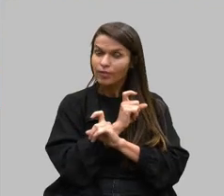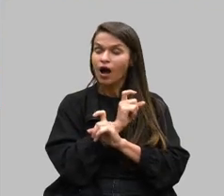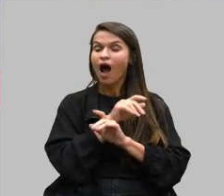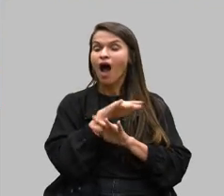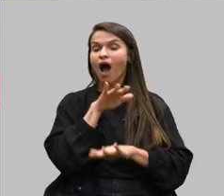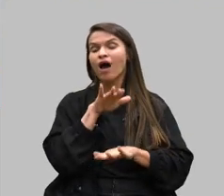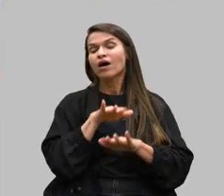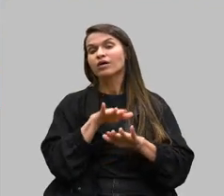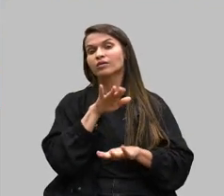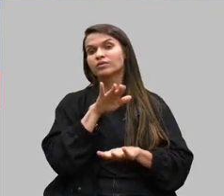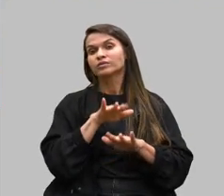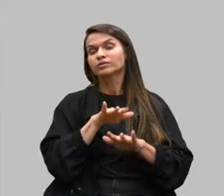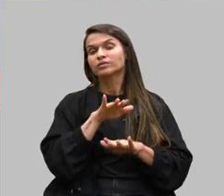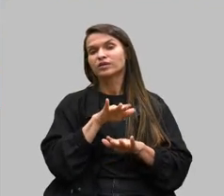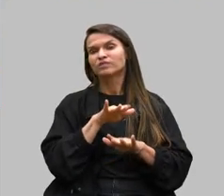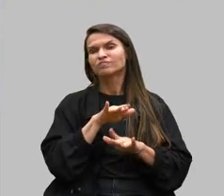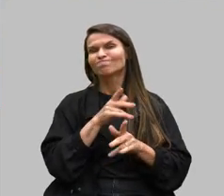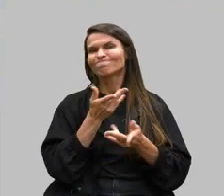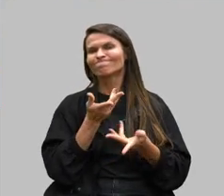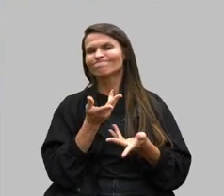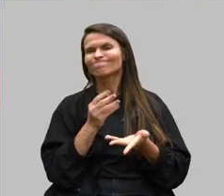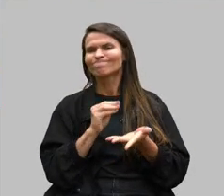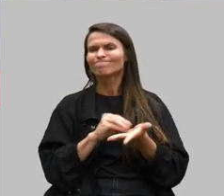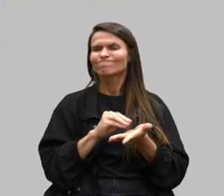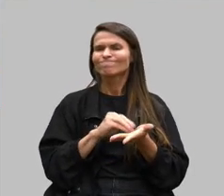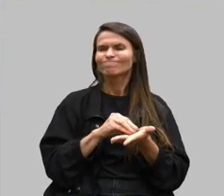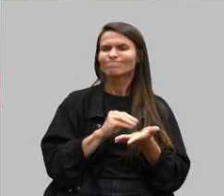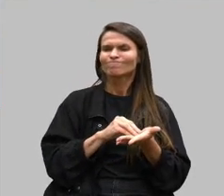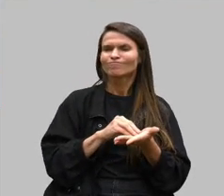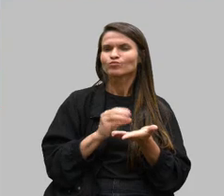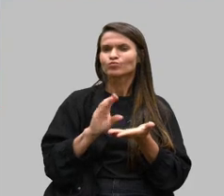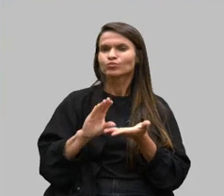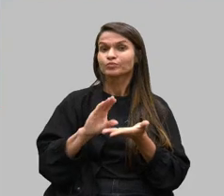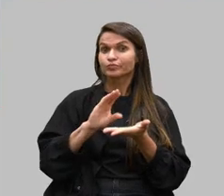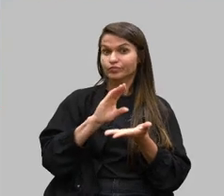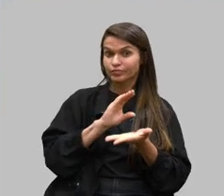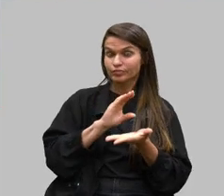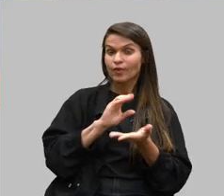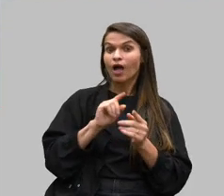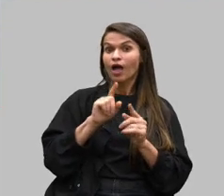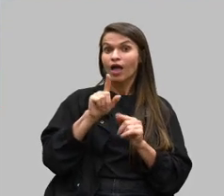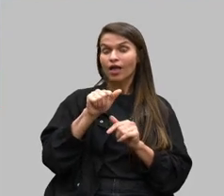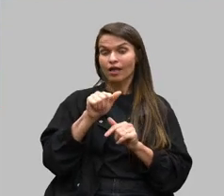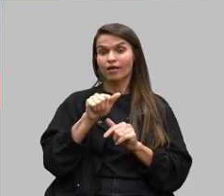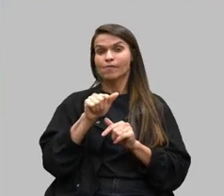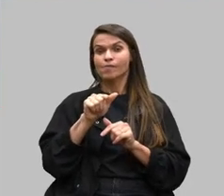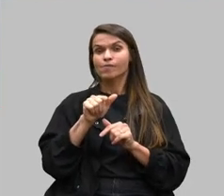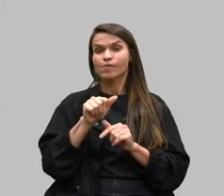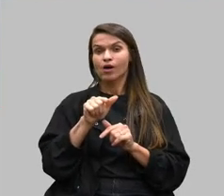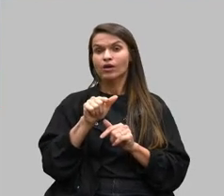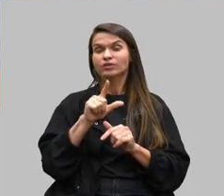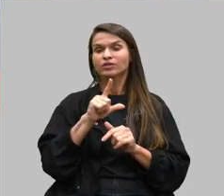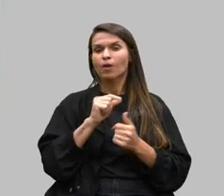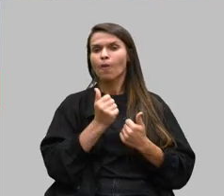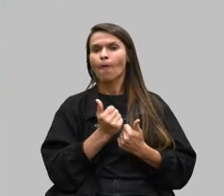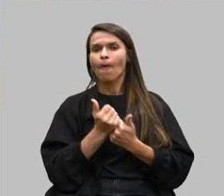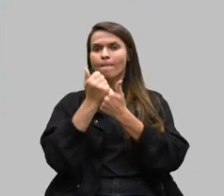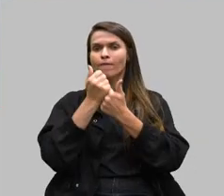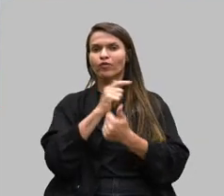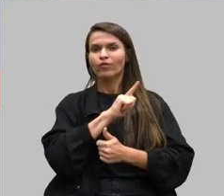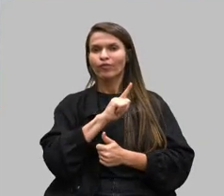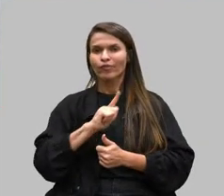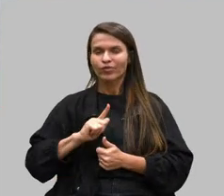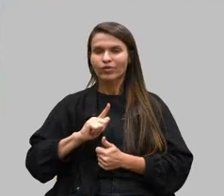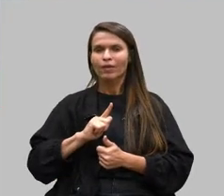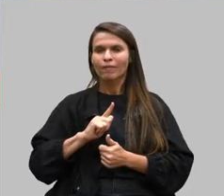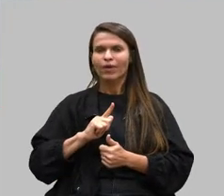vezes inviáveis do ponto de vista financeiro mas é aí que entra o aporte governamental para tornar